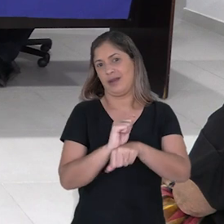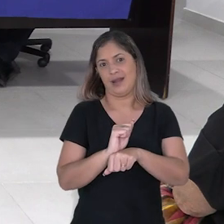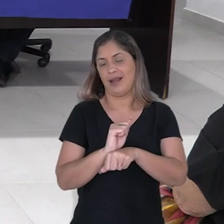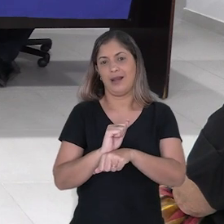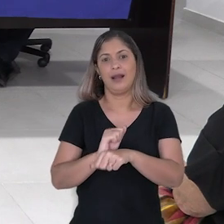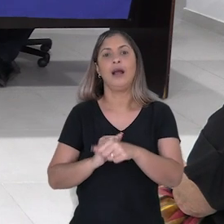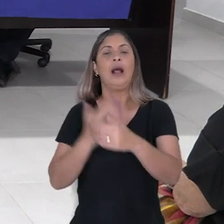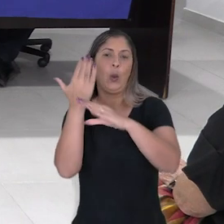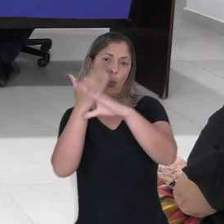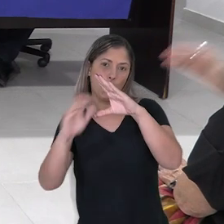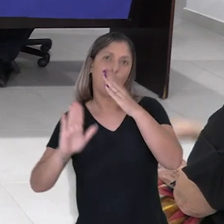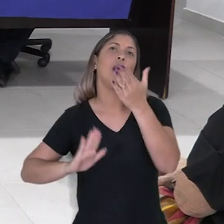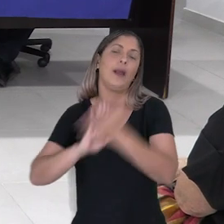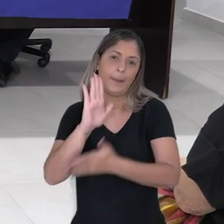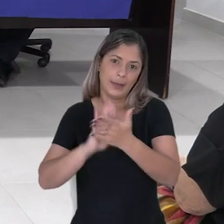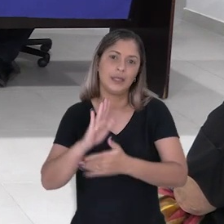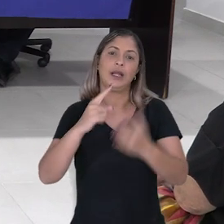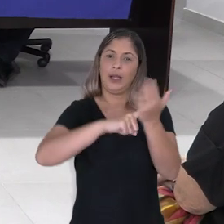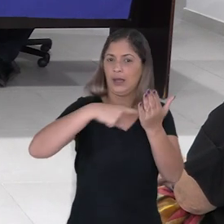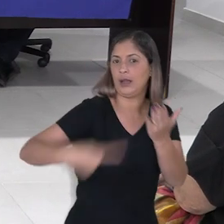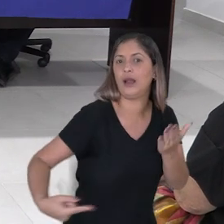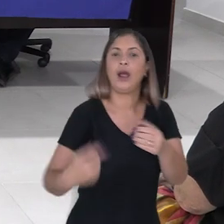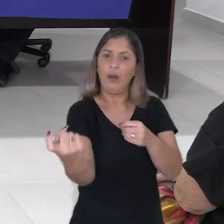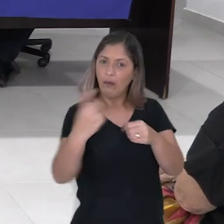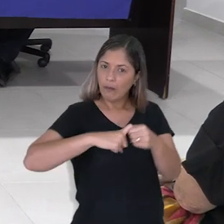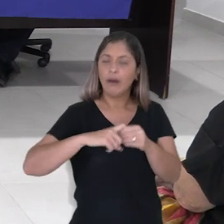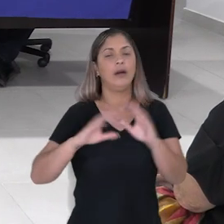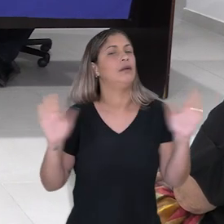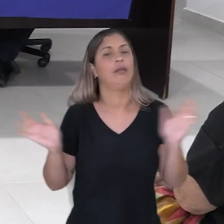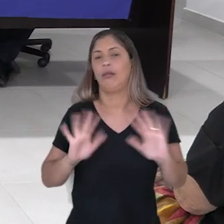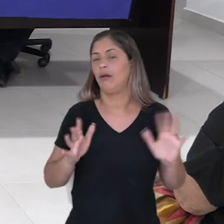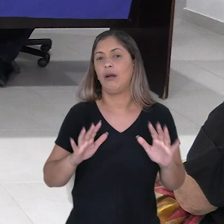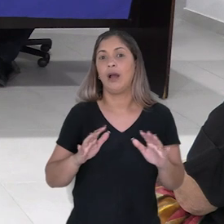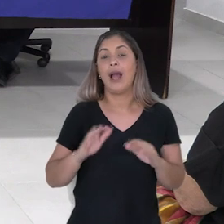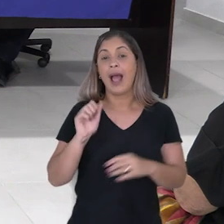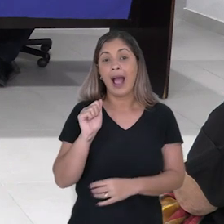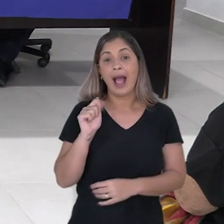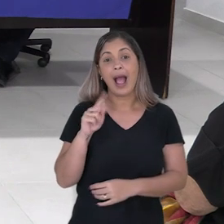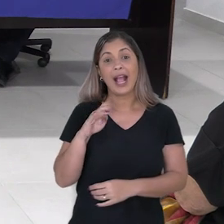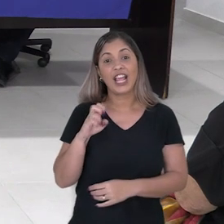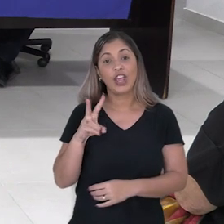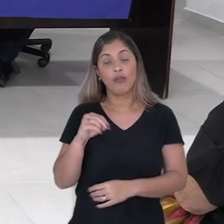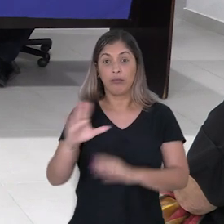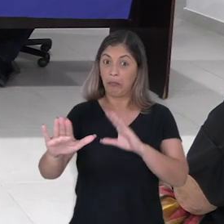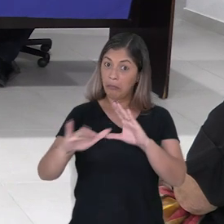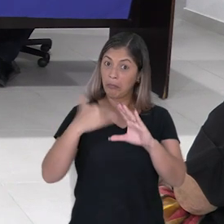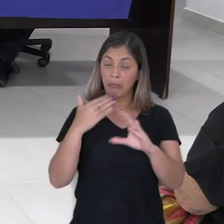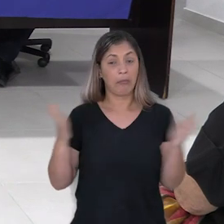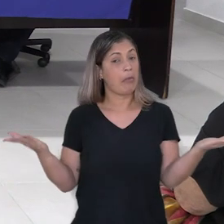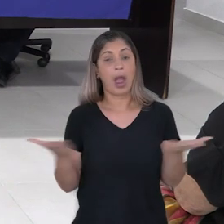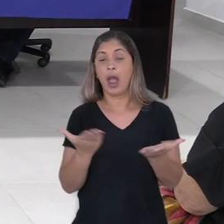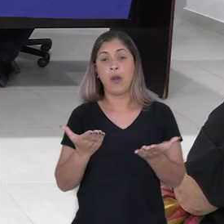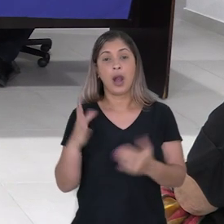livro seja enviado para uma impressora, então encadernado. Não, ele simplesmente envia o arquivo para mim e nós fazemos essa